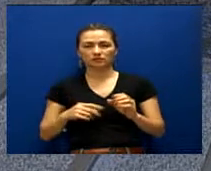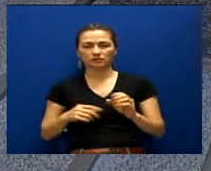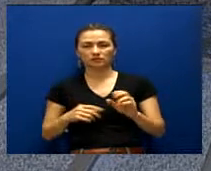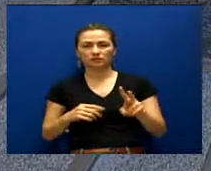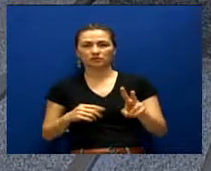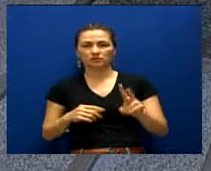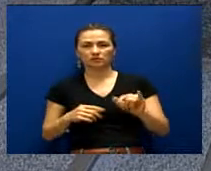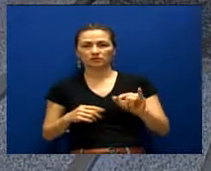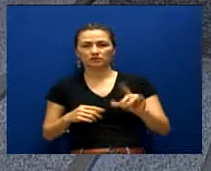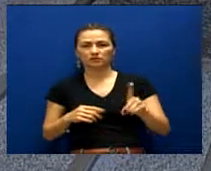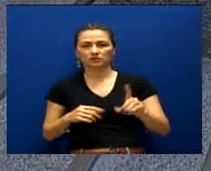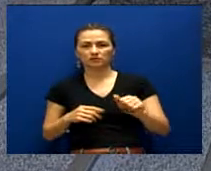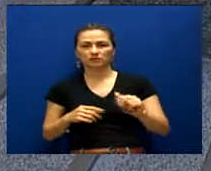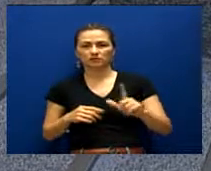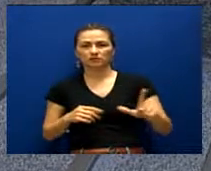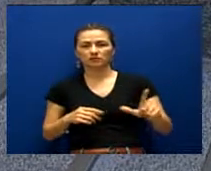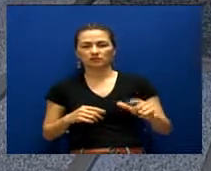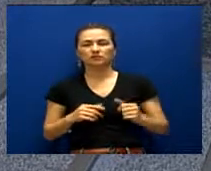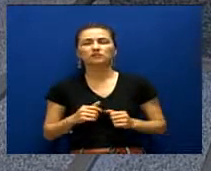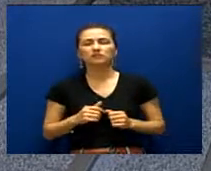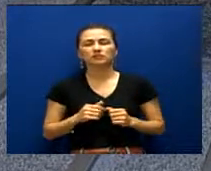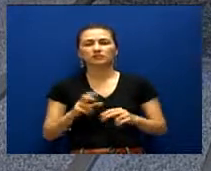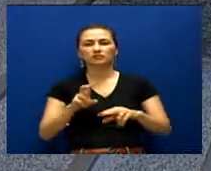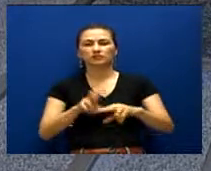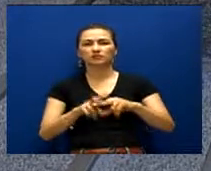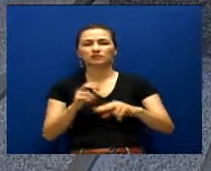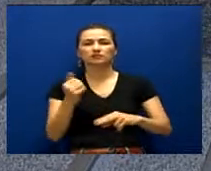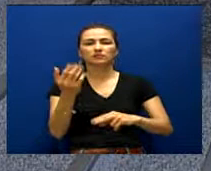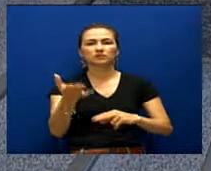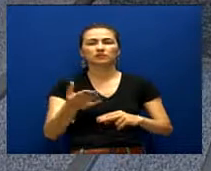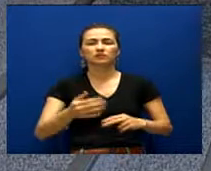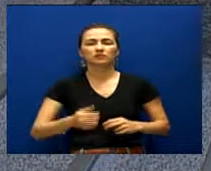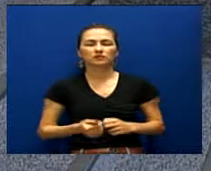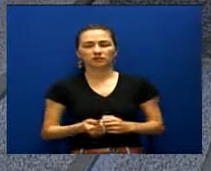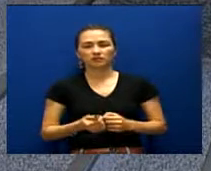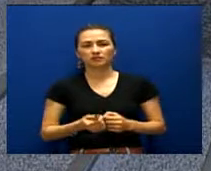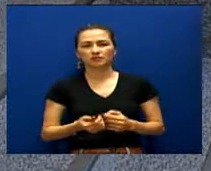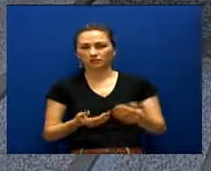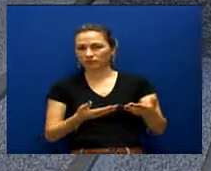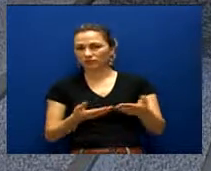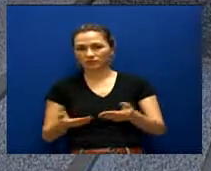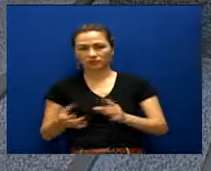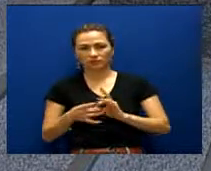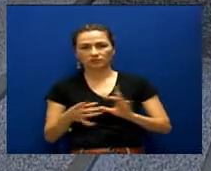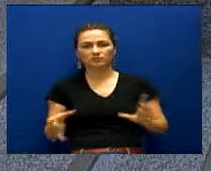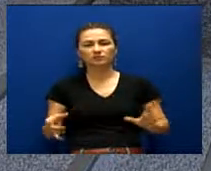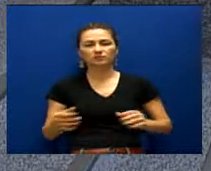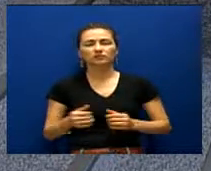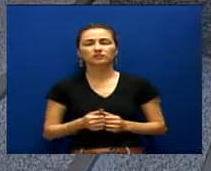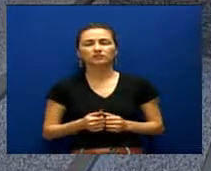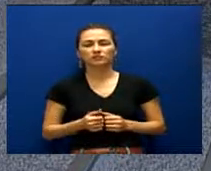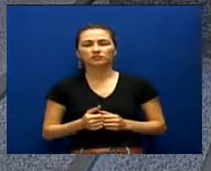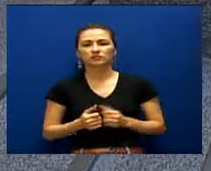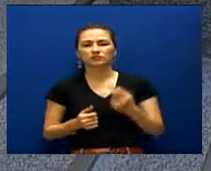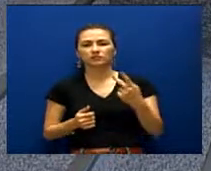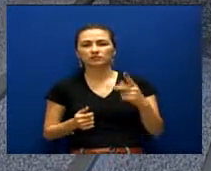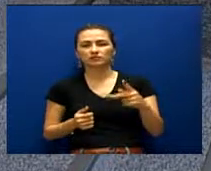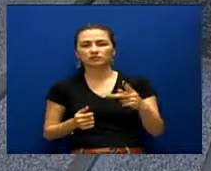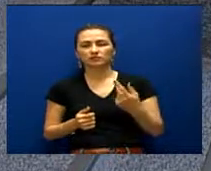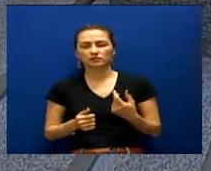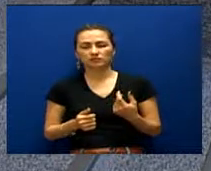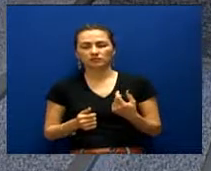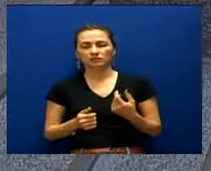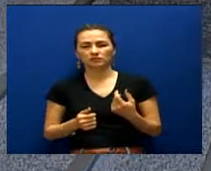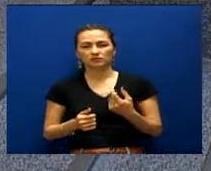Edil Vidal de Souza, cadê o vereador? Está sentado ali, né? Seja bem-vindo nessa casa, viu? Ele é superintendente do Banco de Óleos